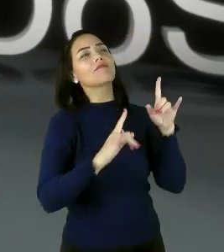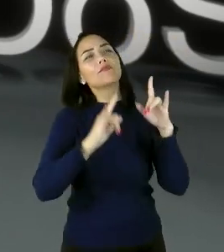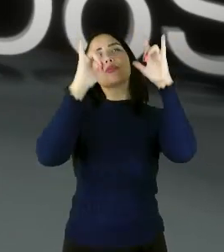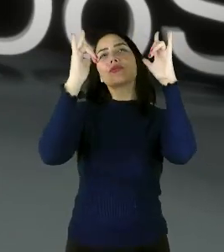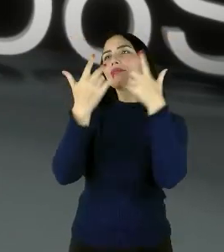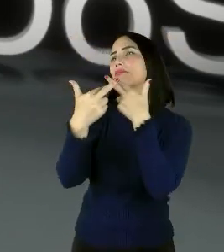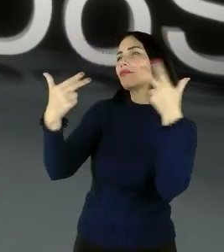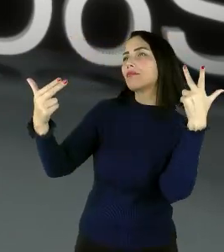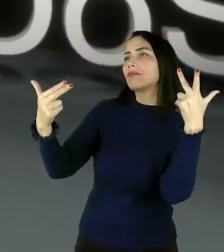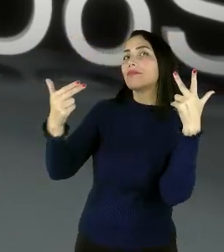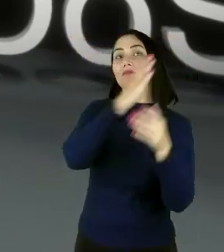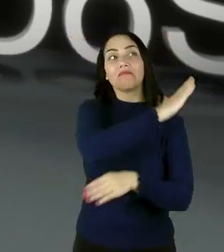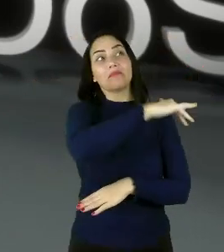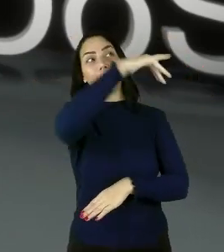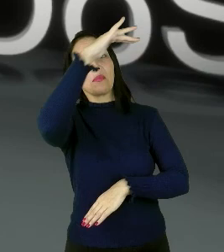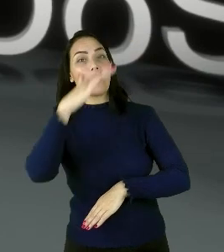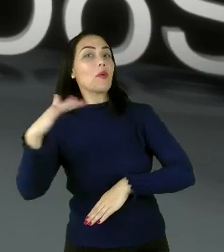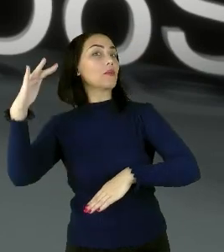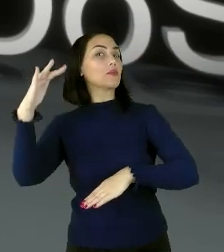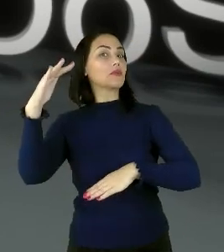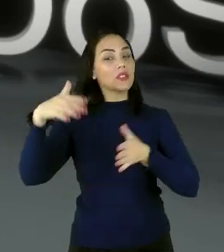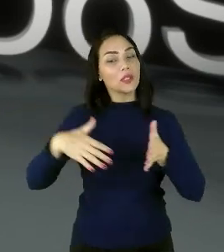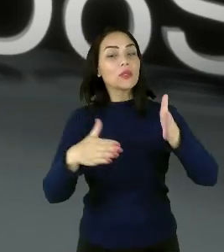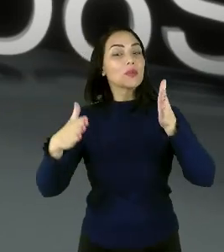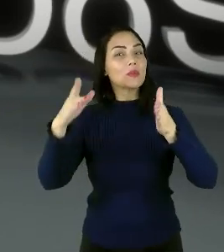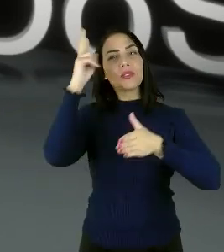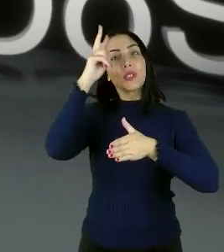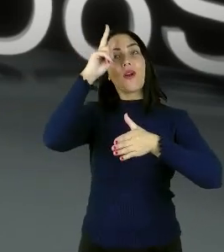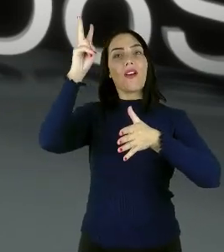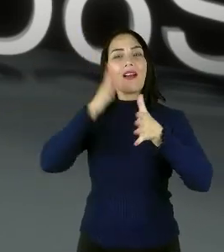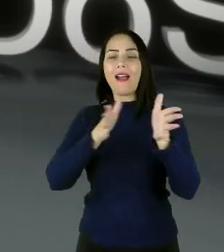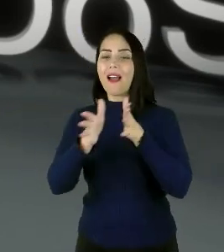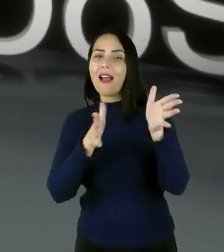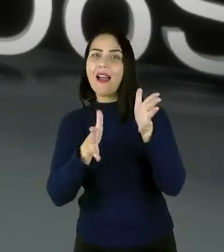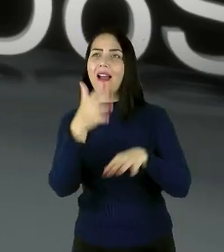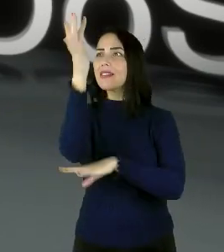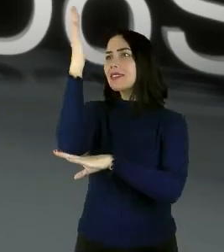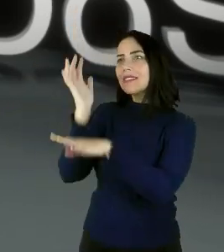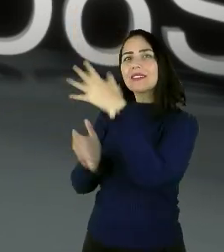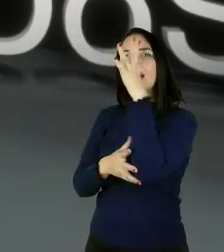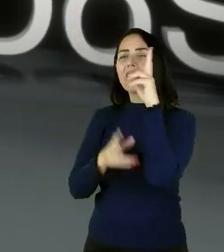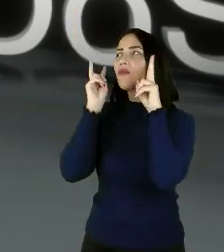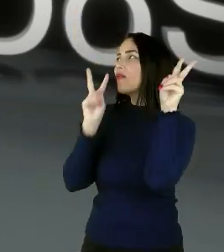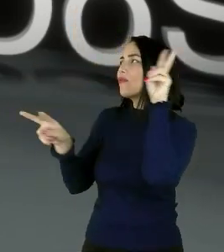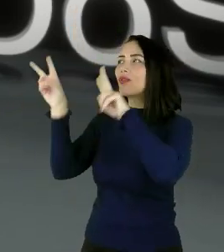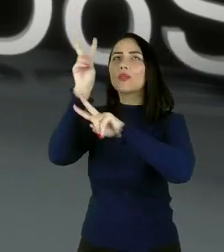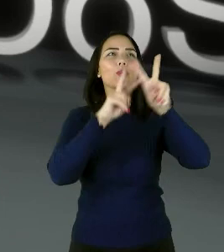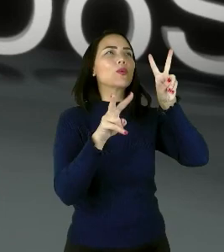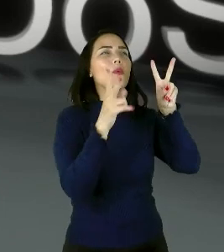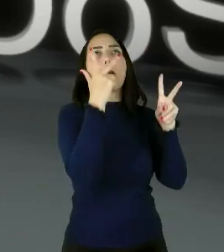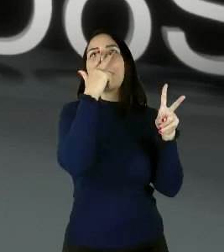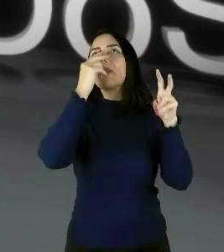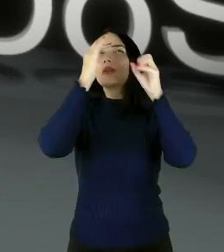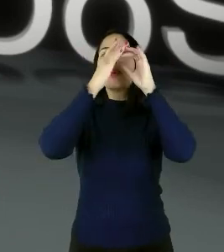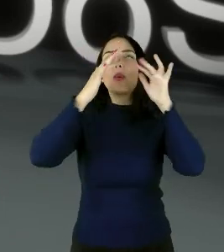histórias os burros e rios estejam acessíveis a natureza nossa volta